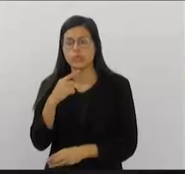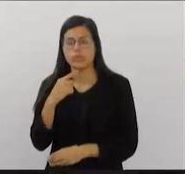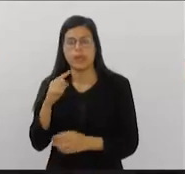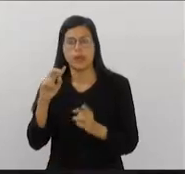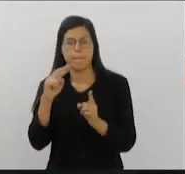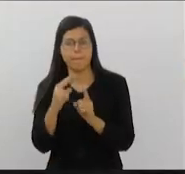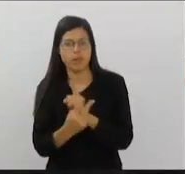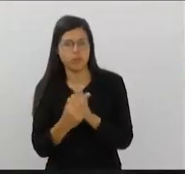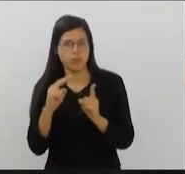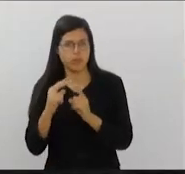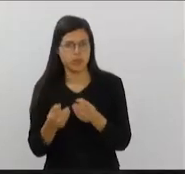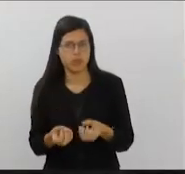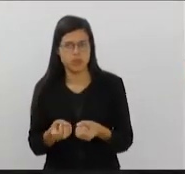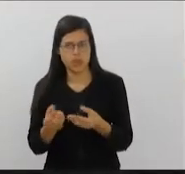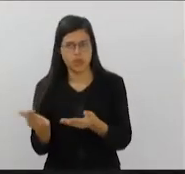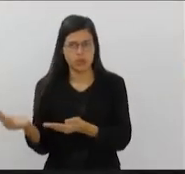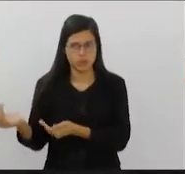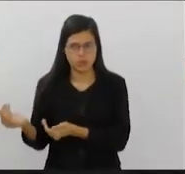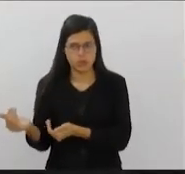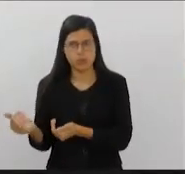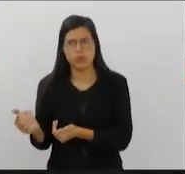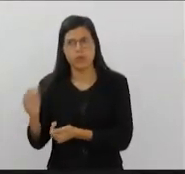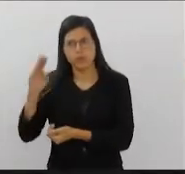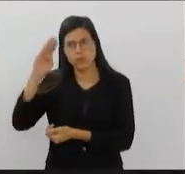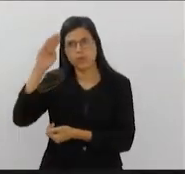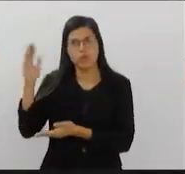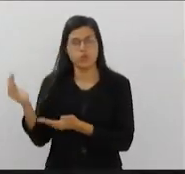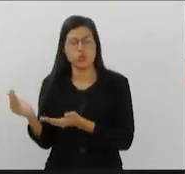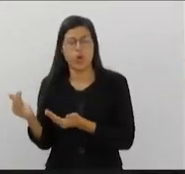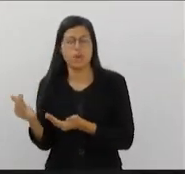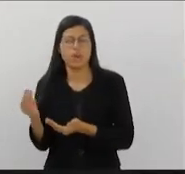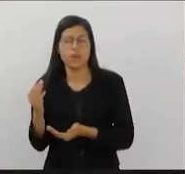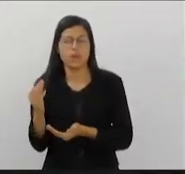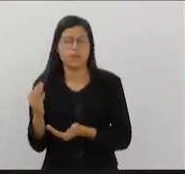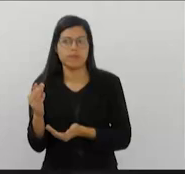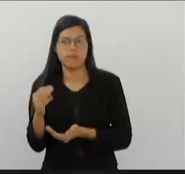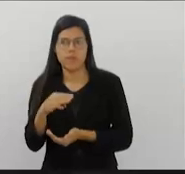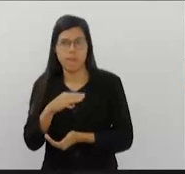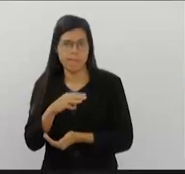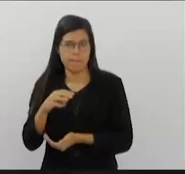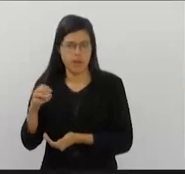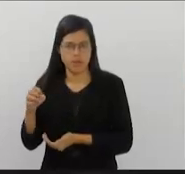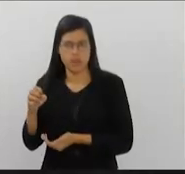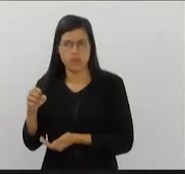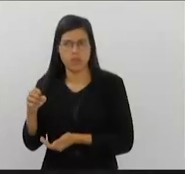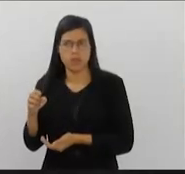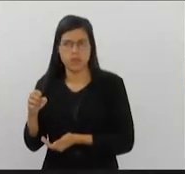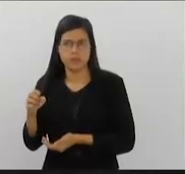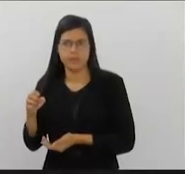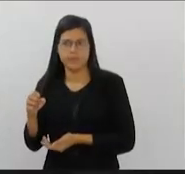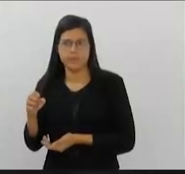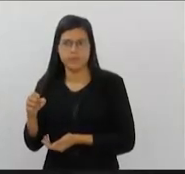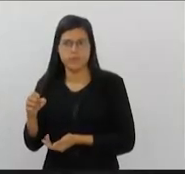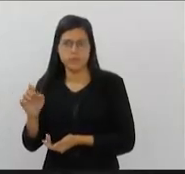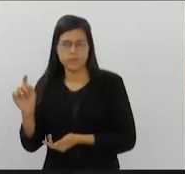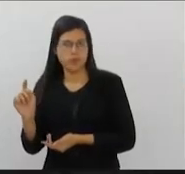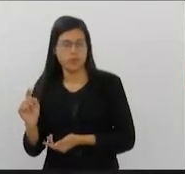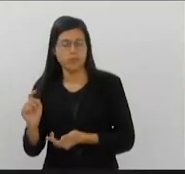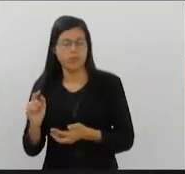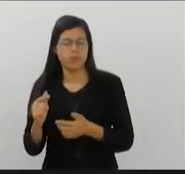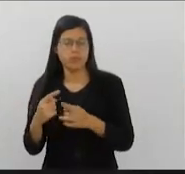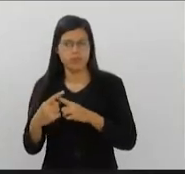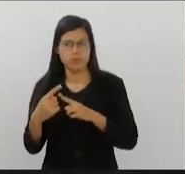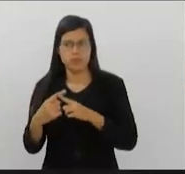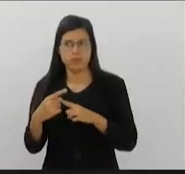jovens, que, especialmente jovens mães, que são uma das causas, o que acaba